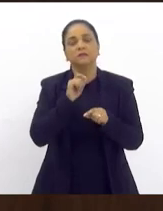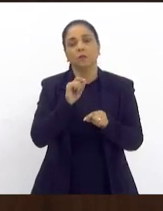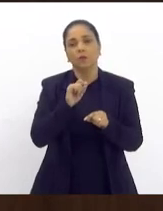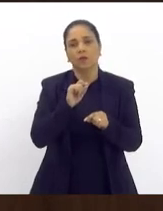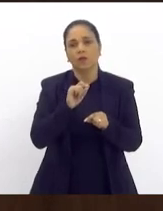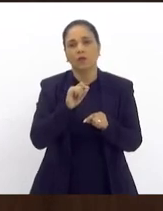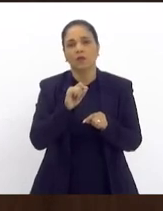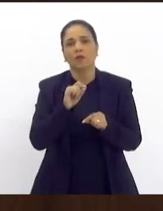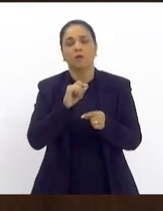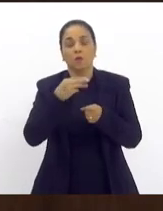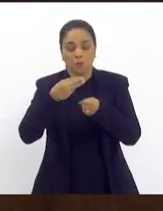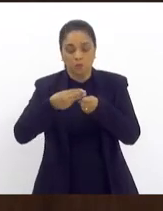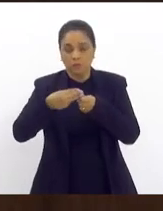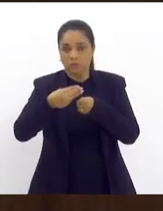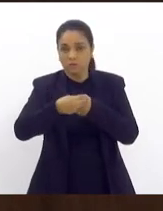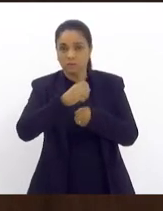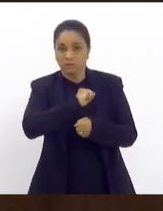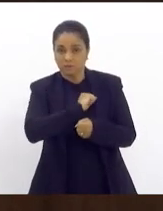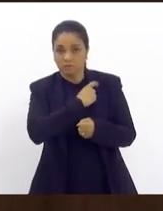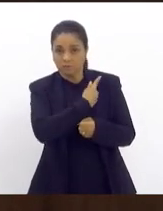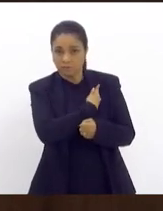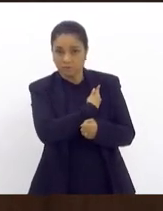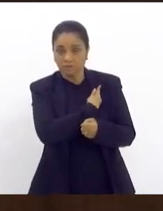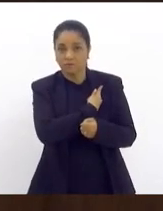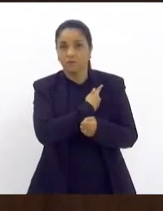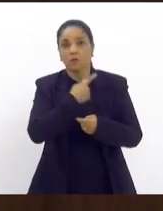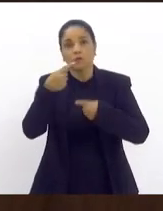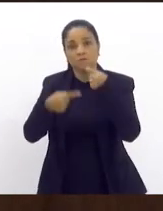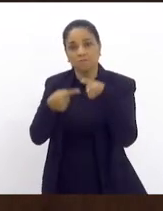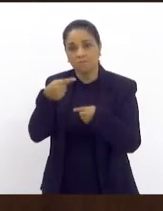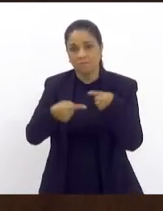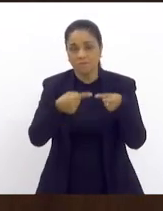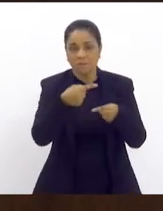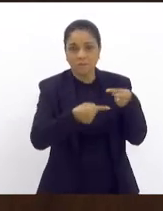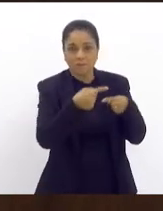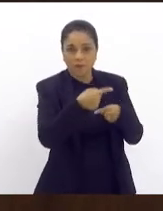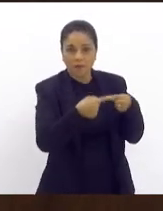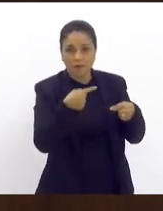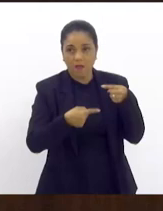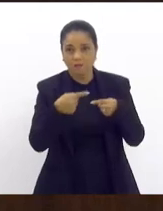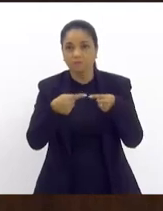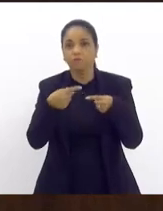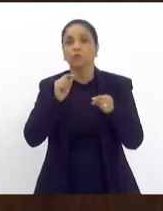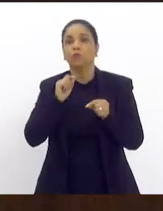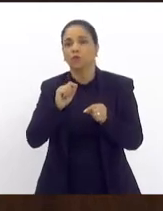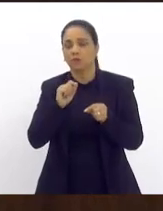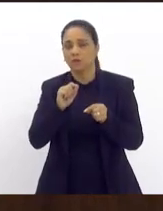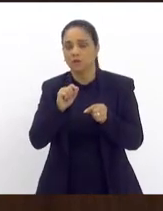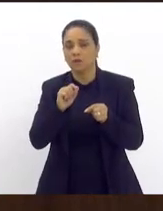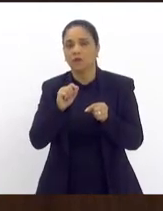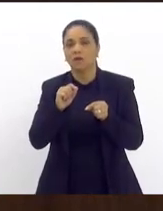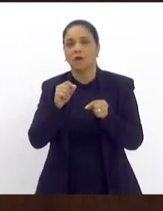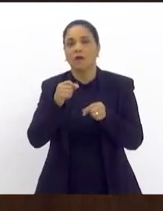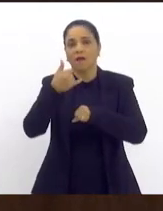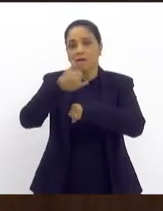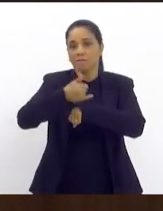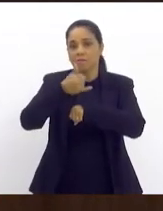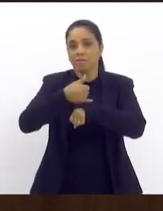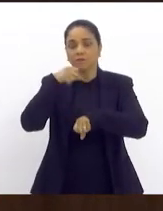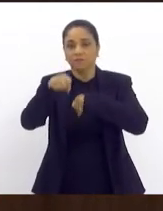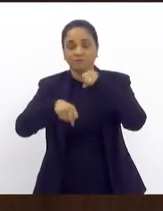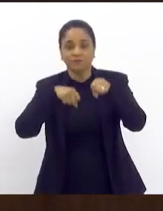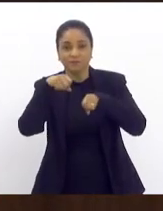o município São Gonçalo naquele debate teve Exatamente Essa indicação de ser a capital de ciclismo quando a gente fala